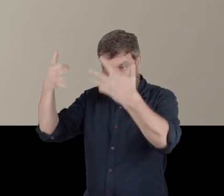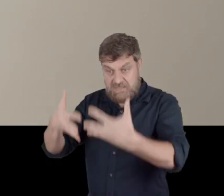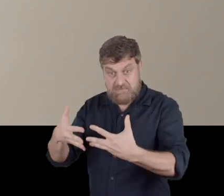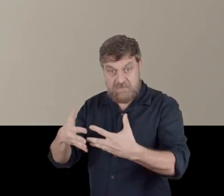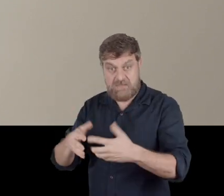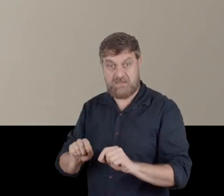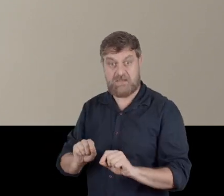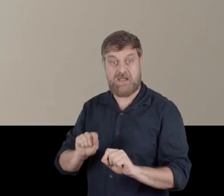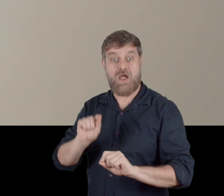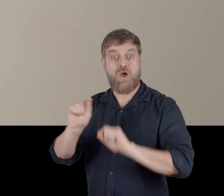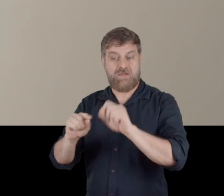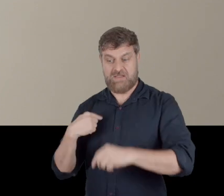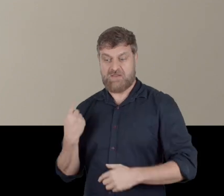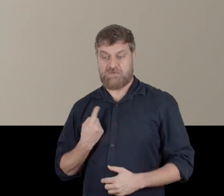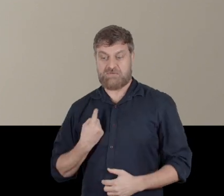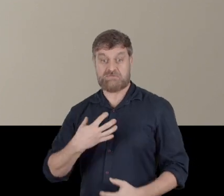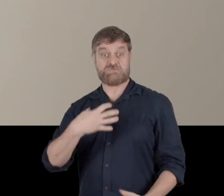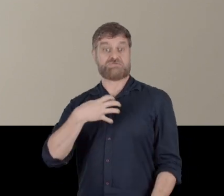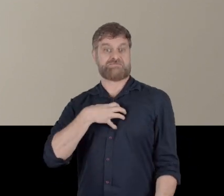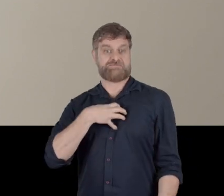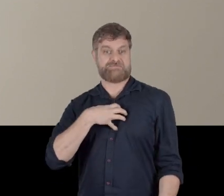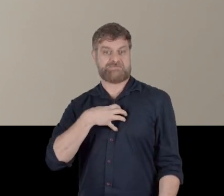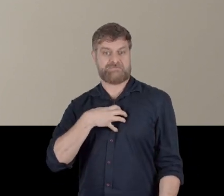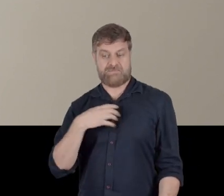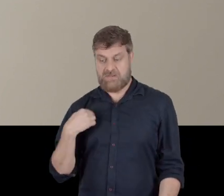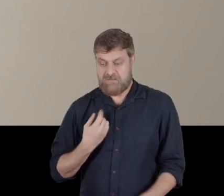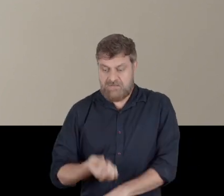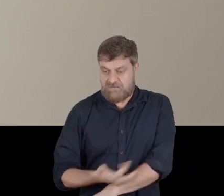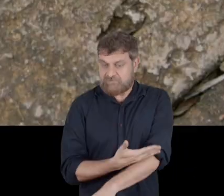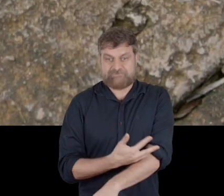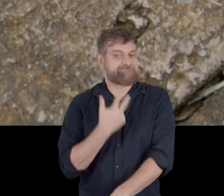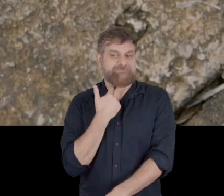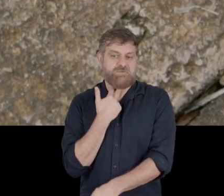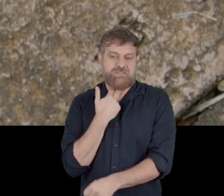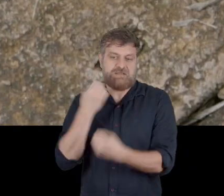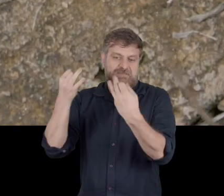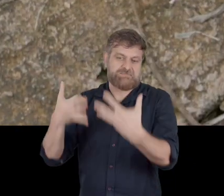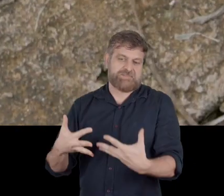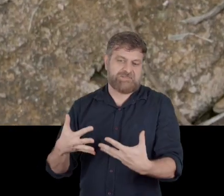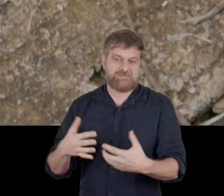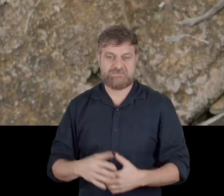explicar o nosso comportamento, as nossas emoções?